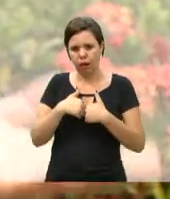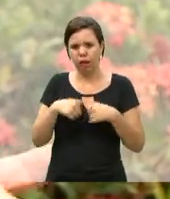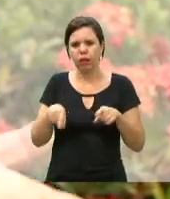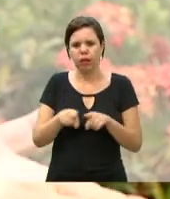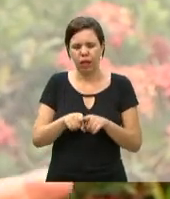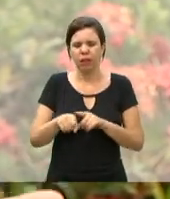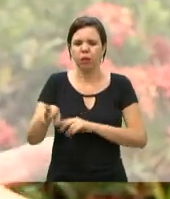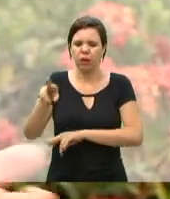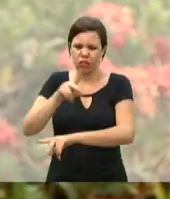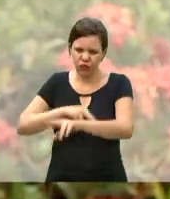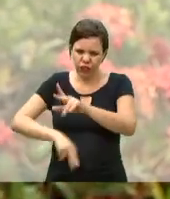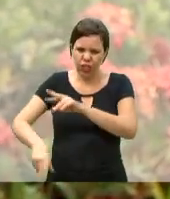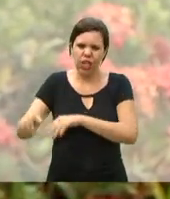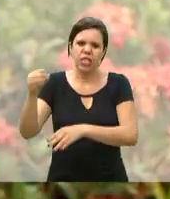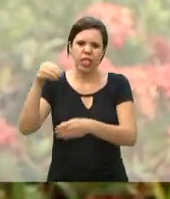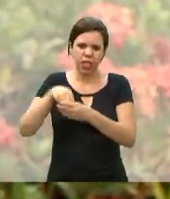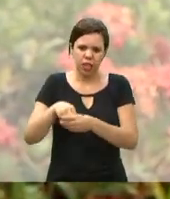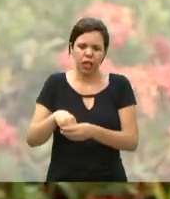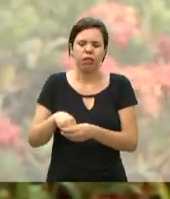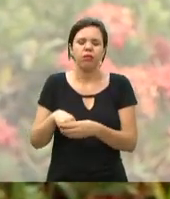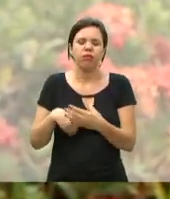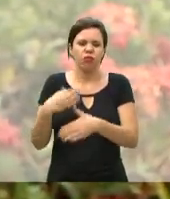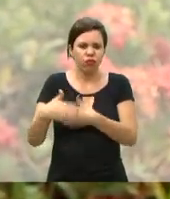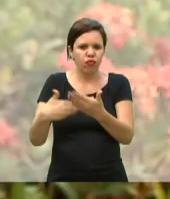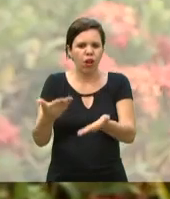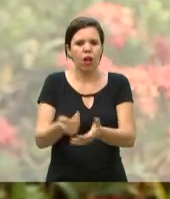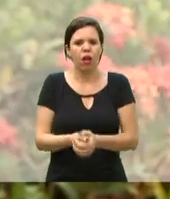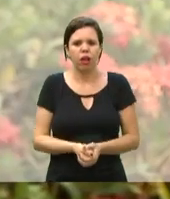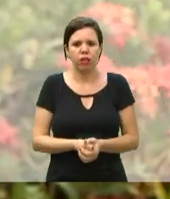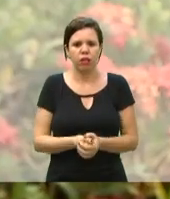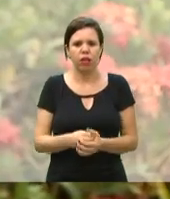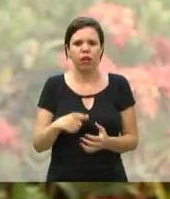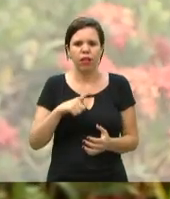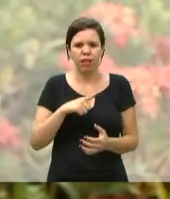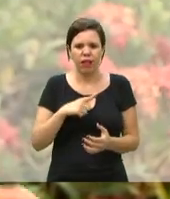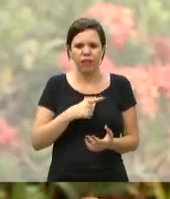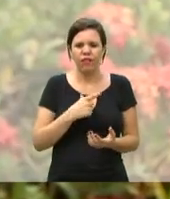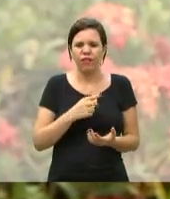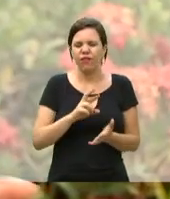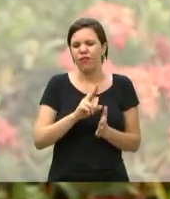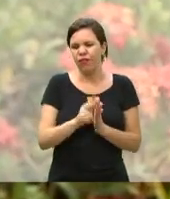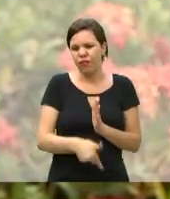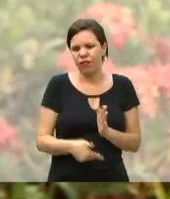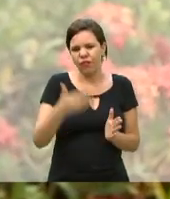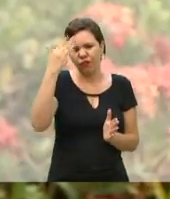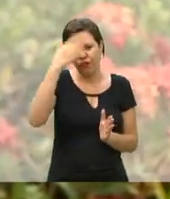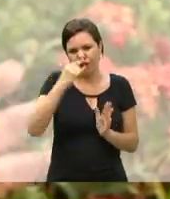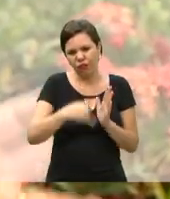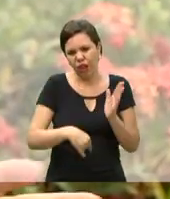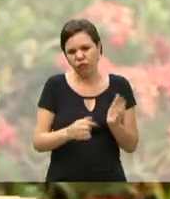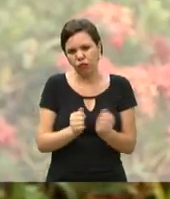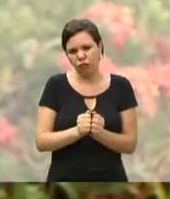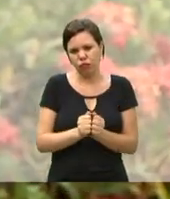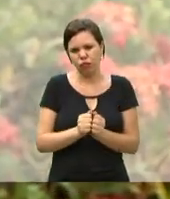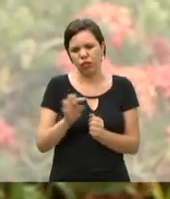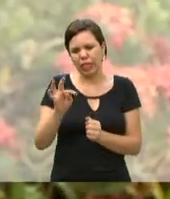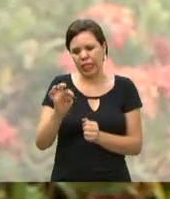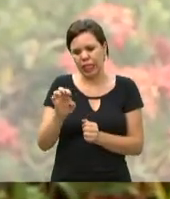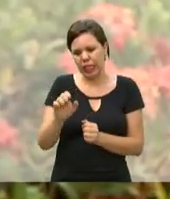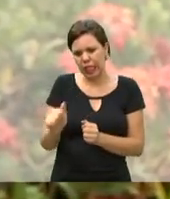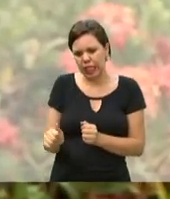Então, é aí que a gente vai, né, ter quadros juntos, né? TEA